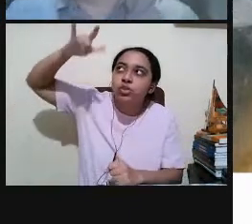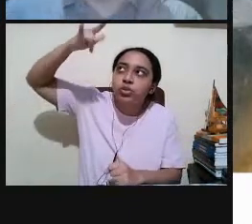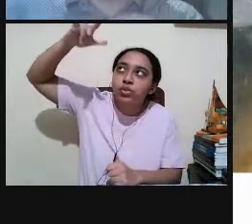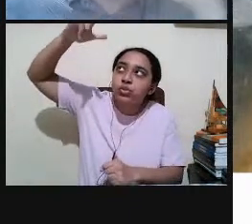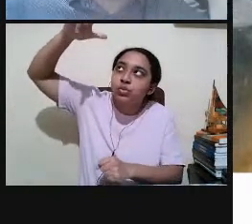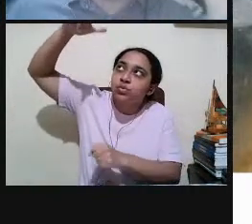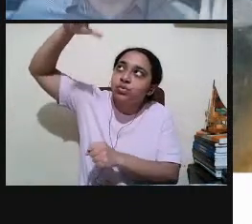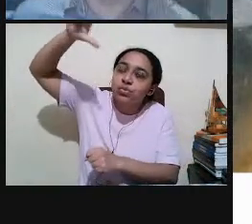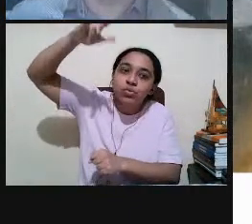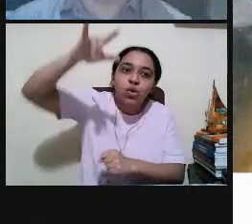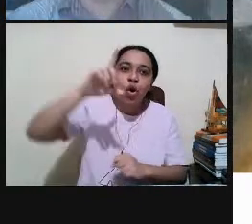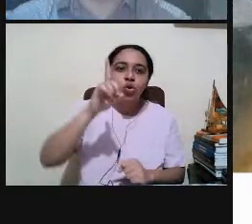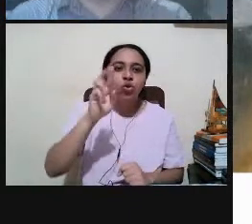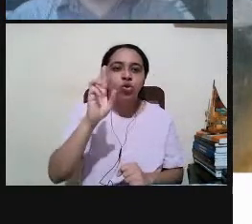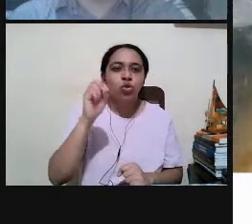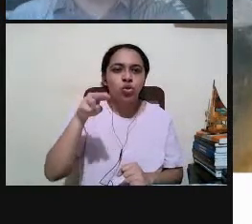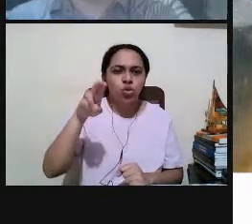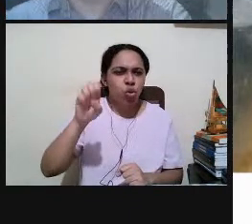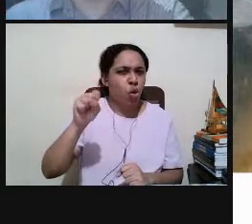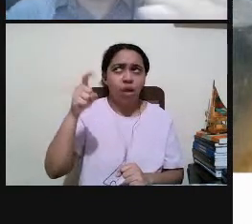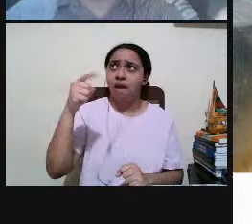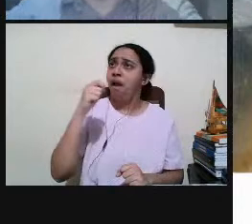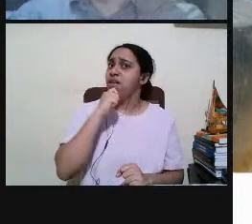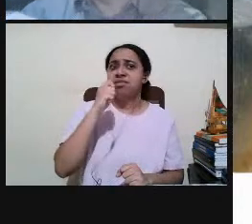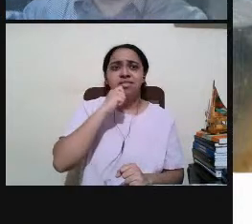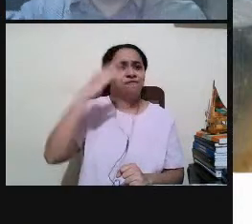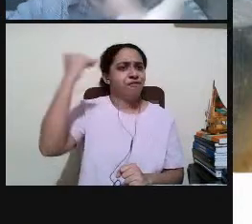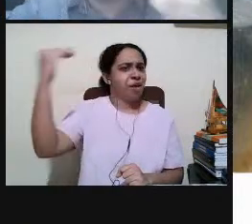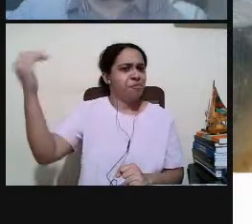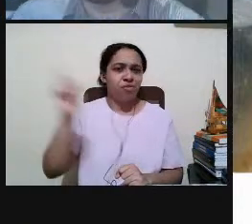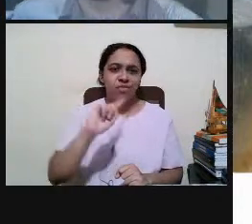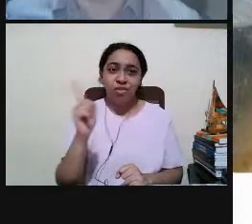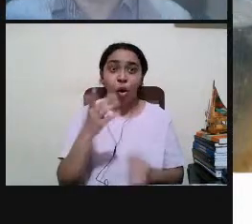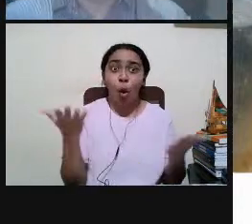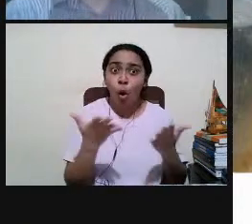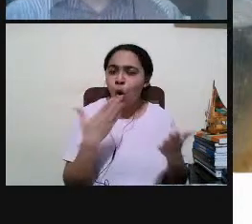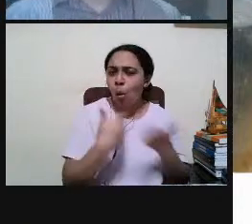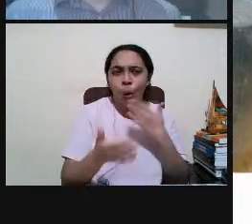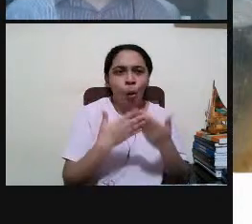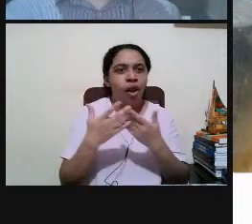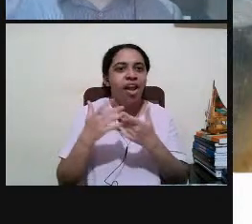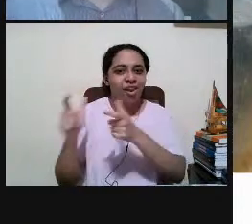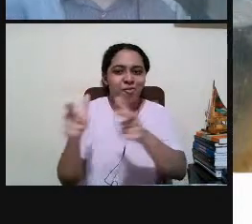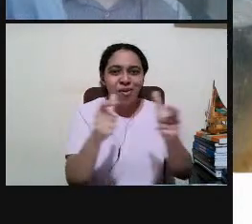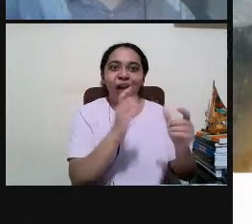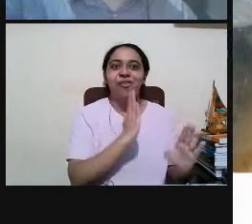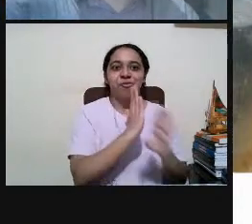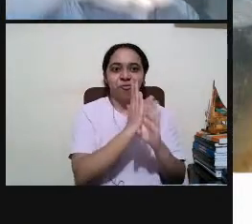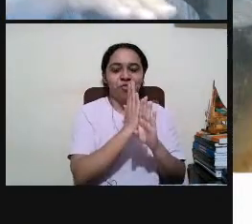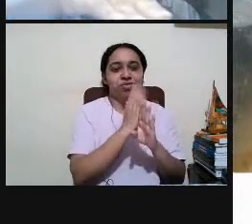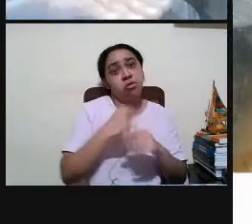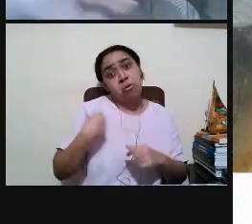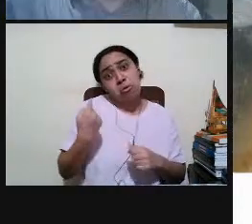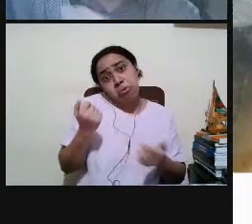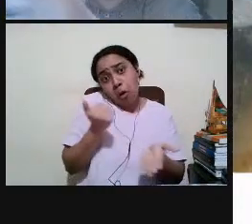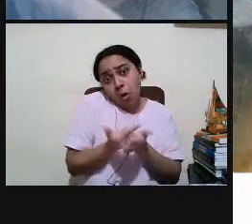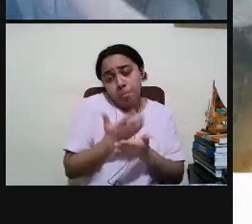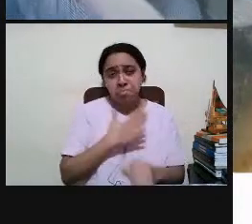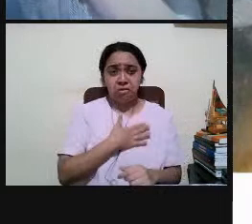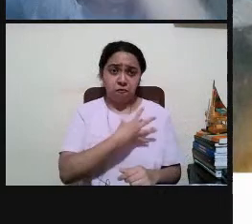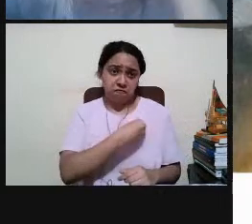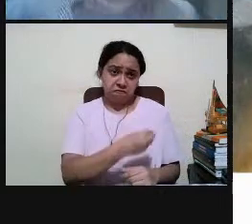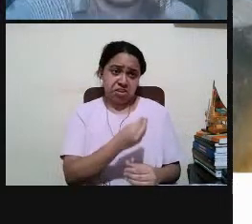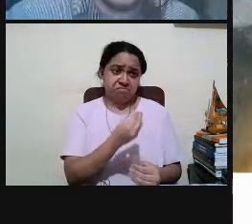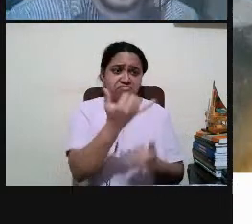tão popularizado assim a gente vê Drone tudo quanto é lugar donde vem de sem resto da para o seu filho ficar brincando aí então ele procura um drone militar